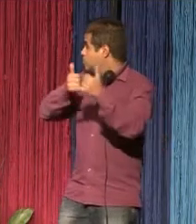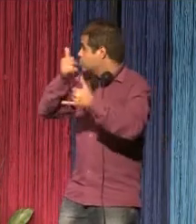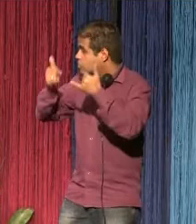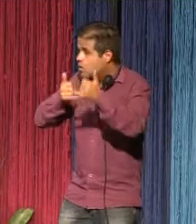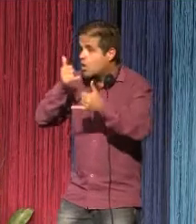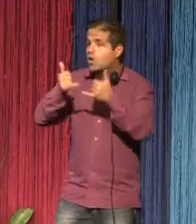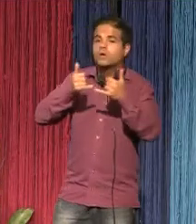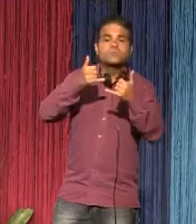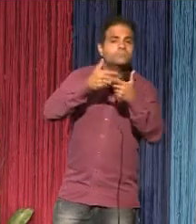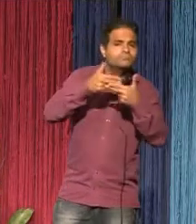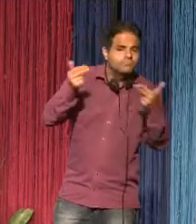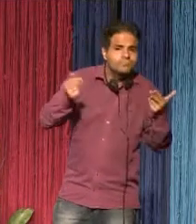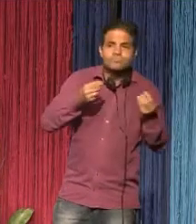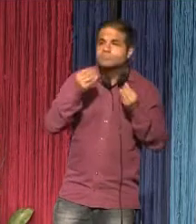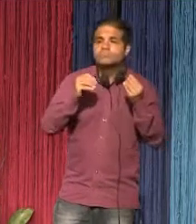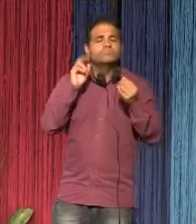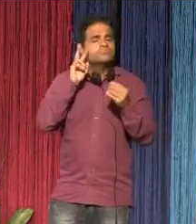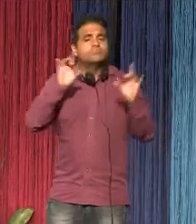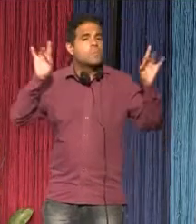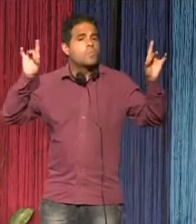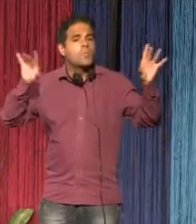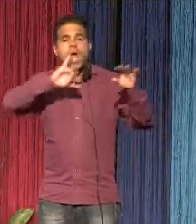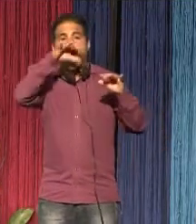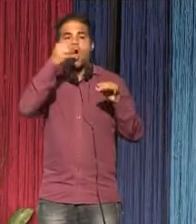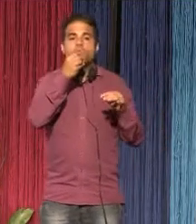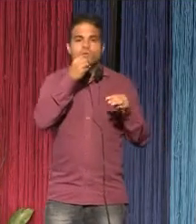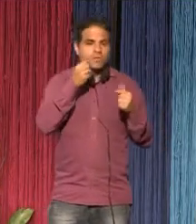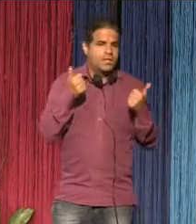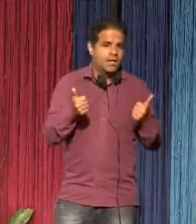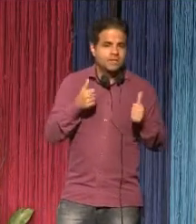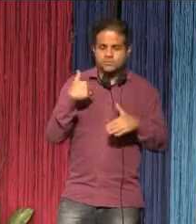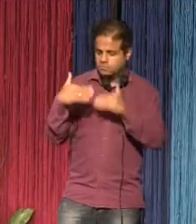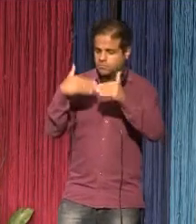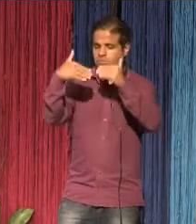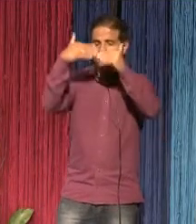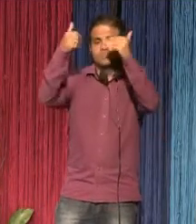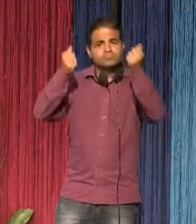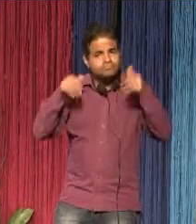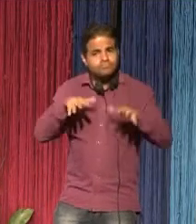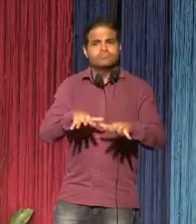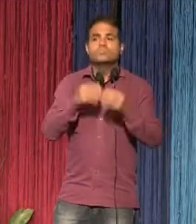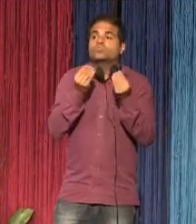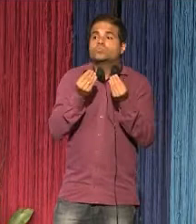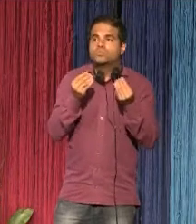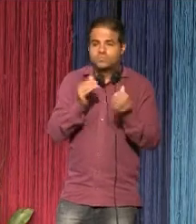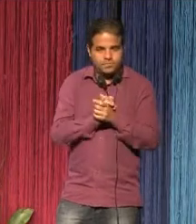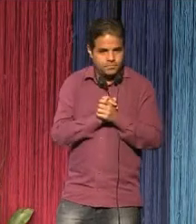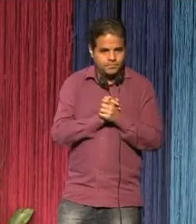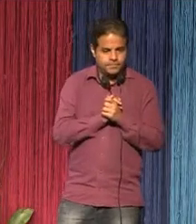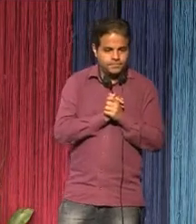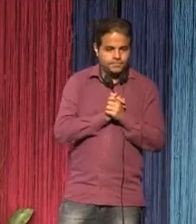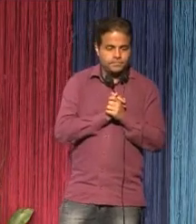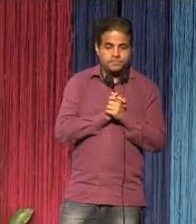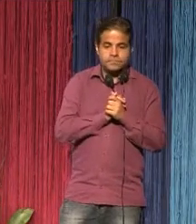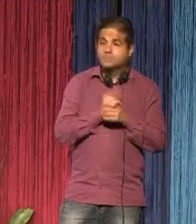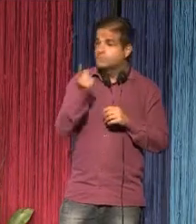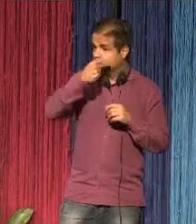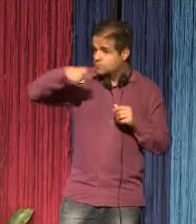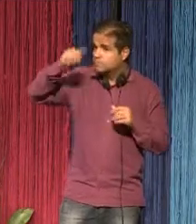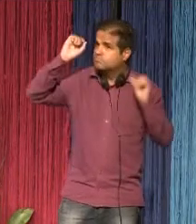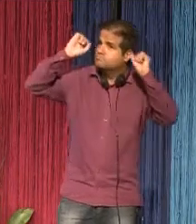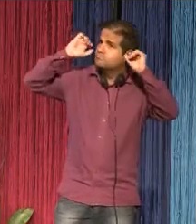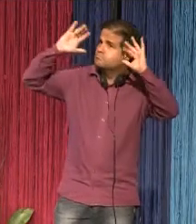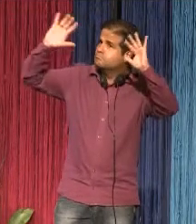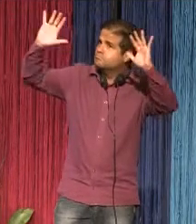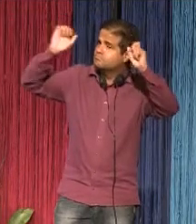e as brincadeiras como excelentes oportunidades de desenvolvimento integral, né? Se nós